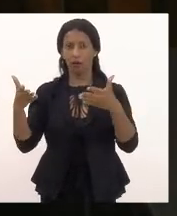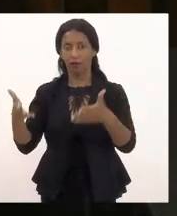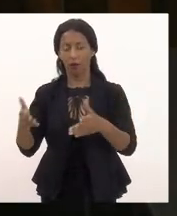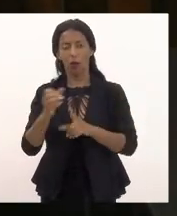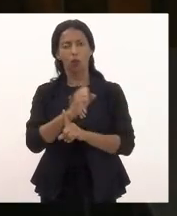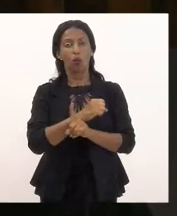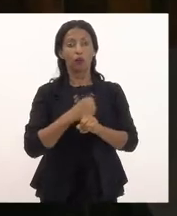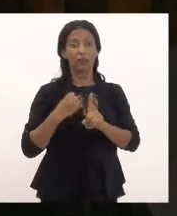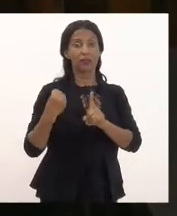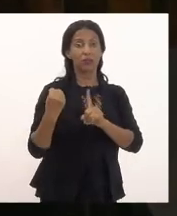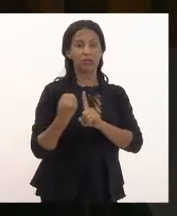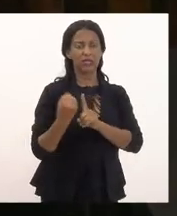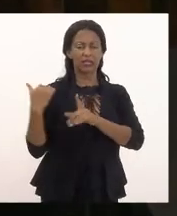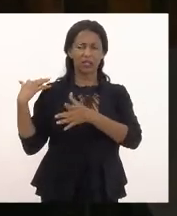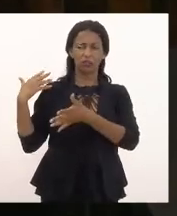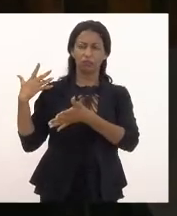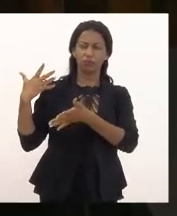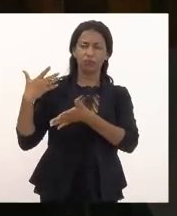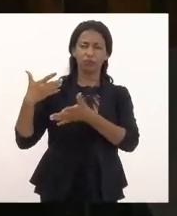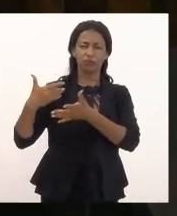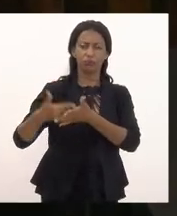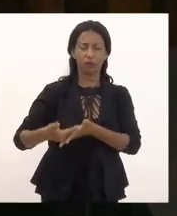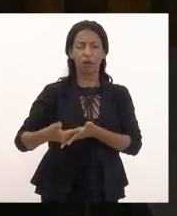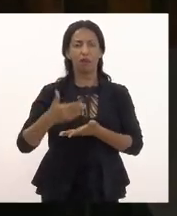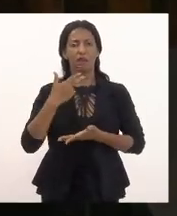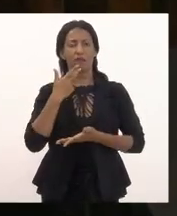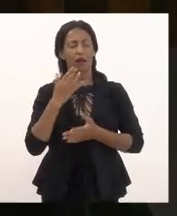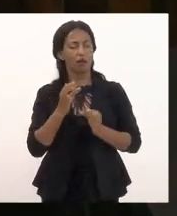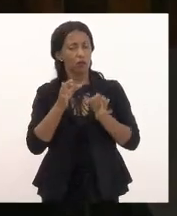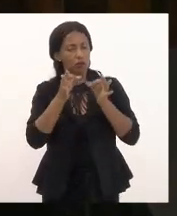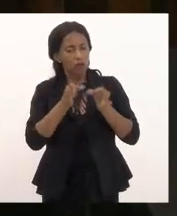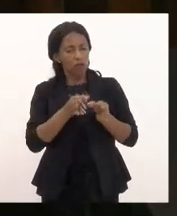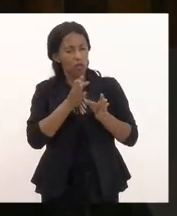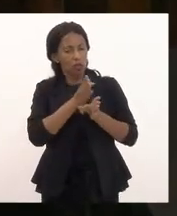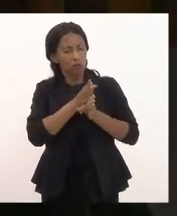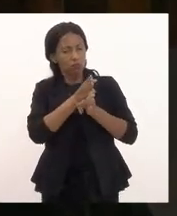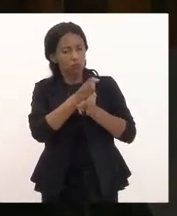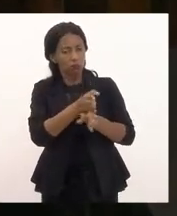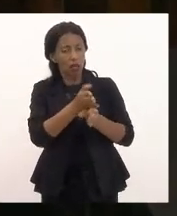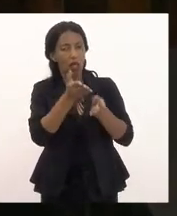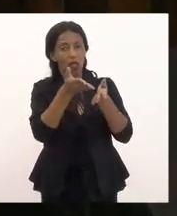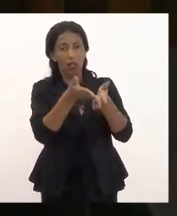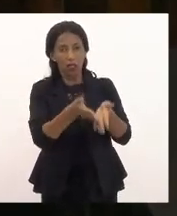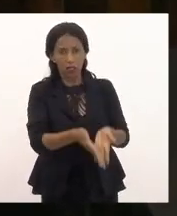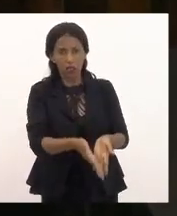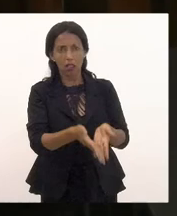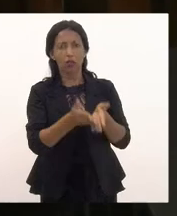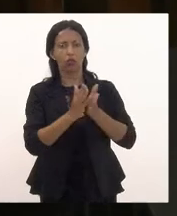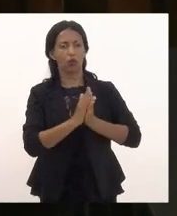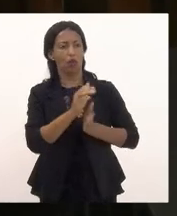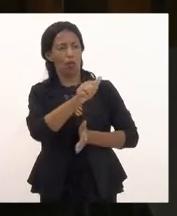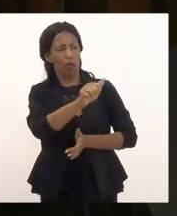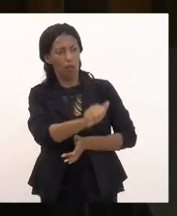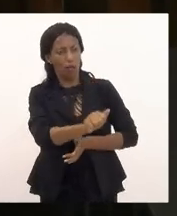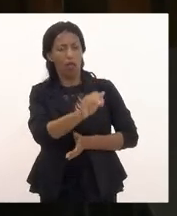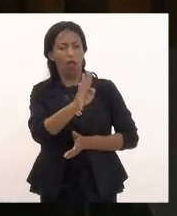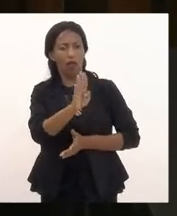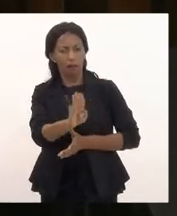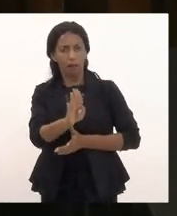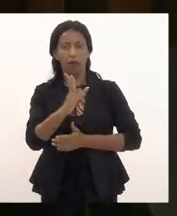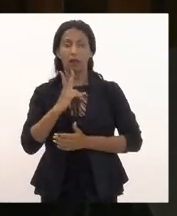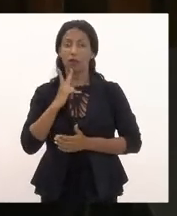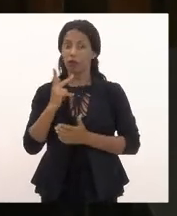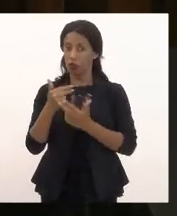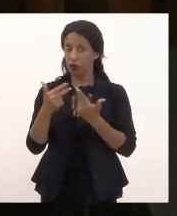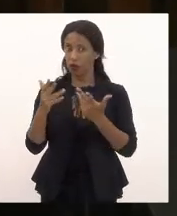sociedade contemporânea diz que o correto é isso, o correto é A e é B, eu vou te dizer